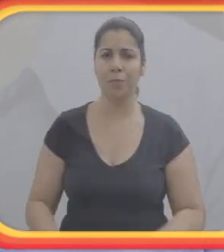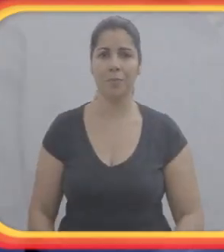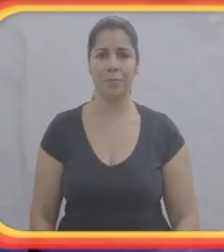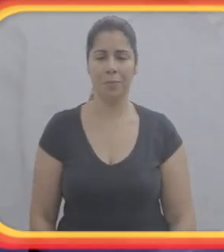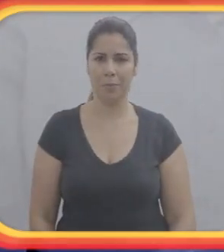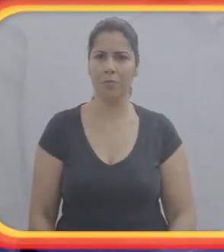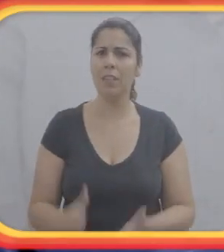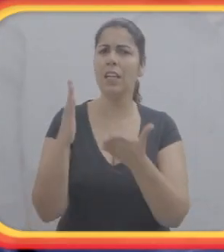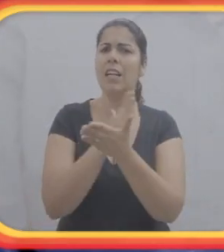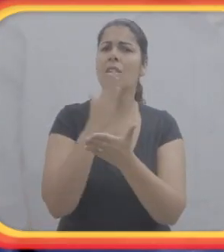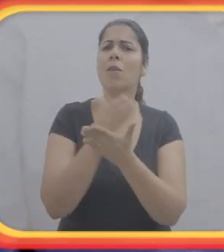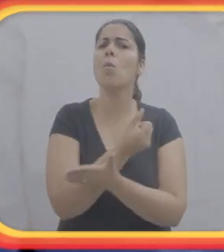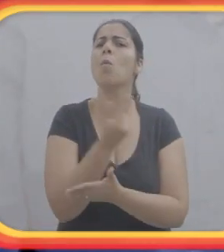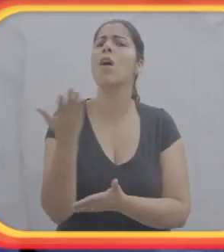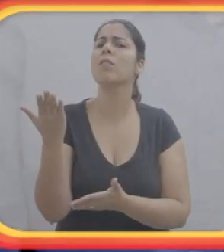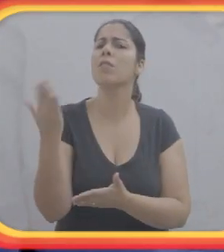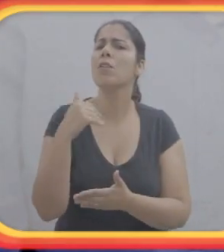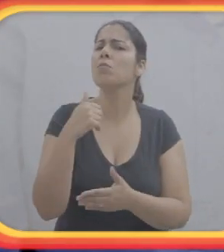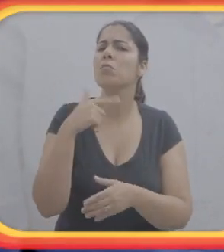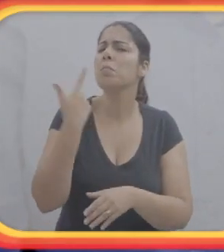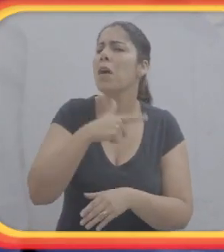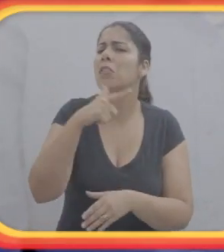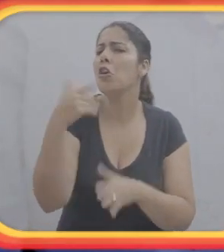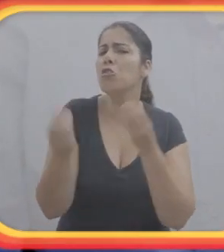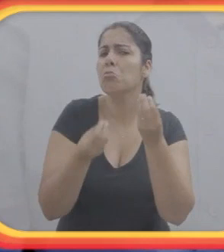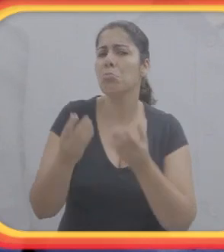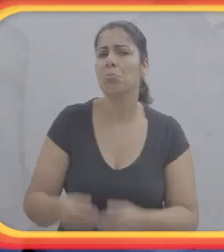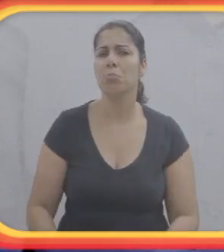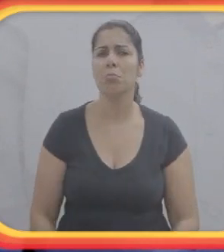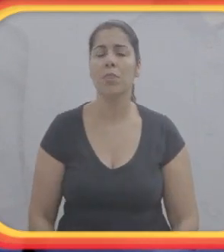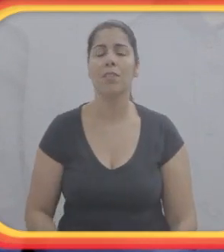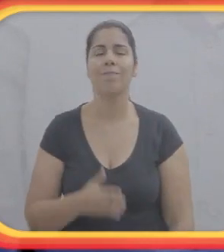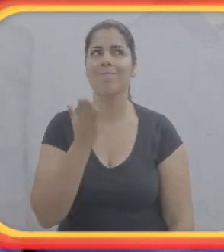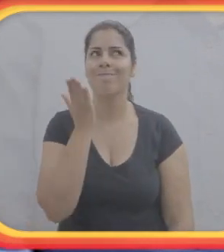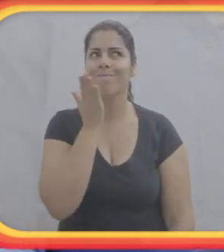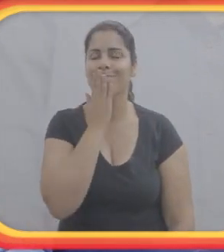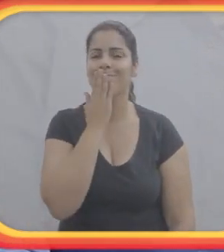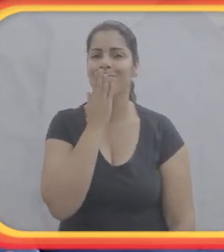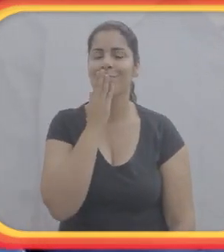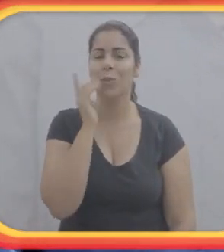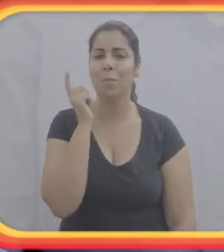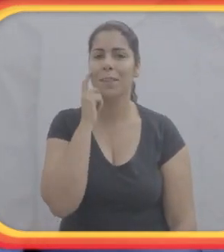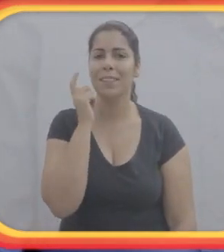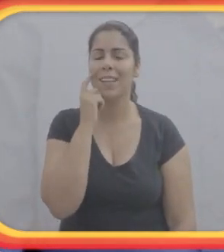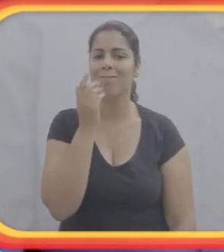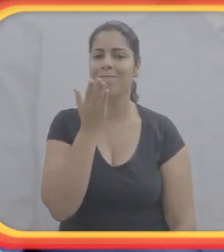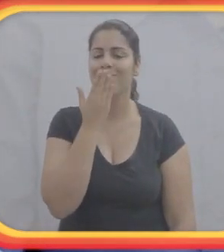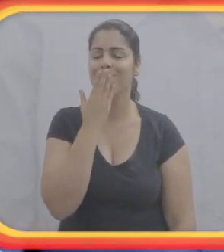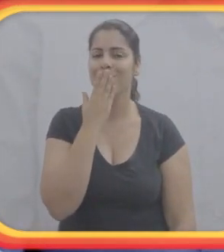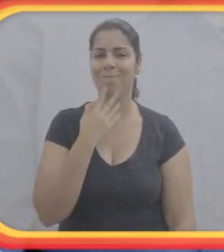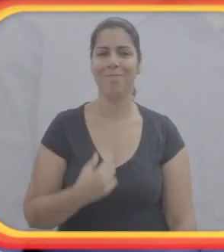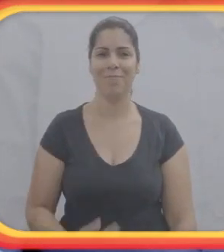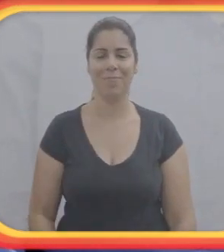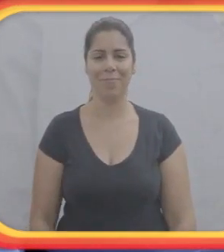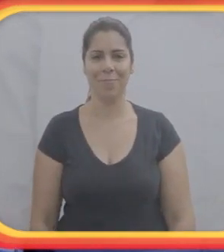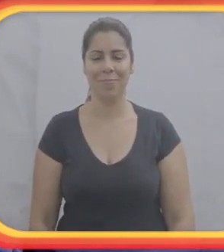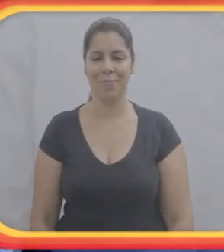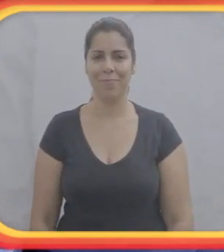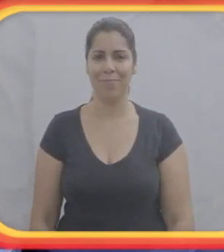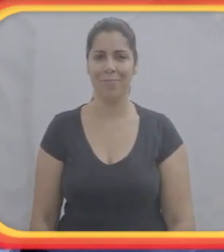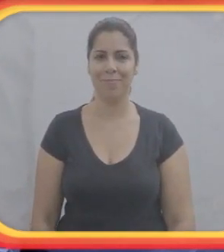direto. Porque eu pegava lápis, borracha, régua. A régua que me ajudava a fazer uns